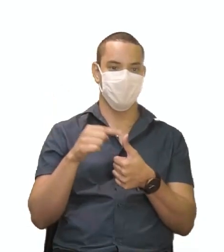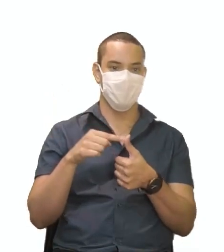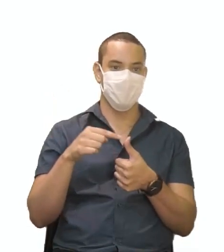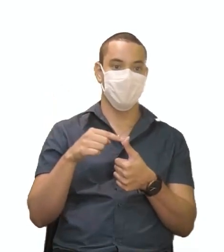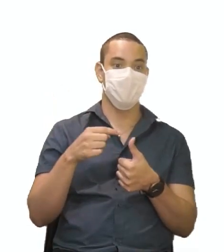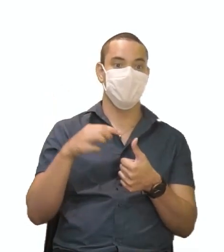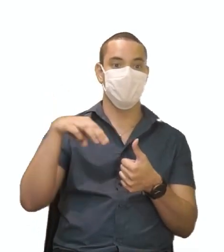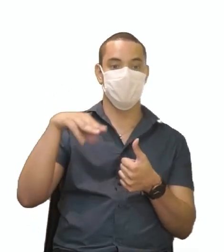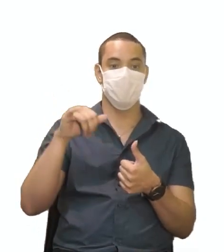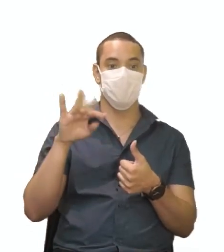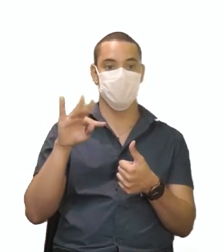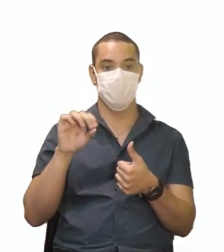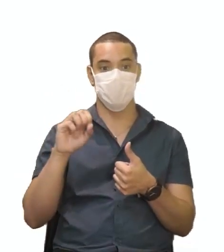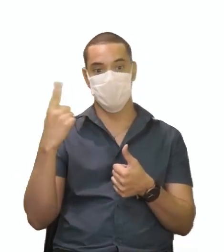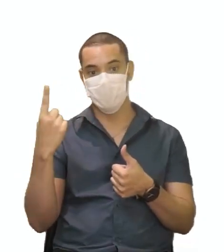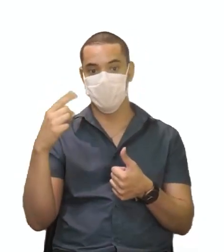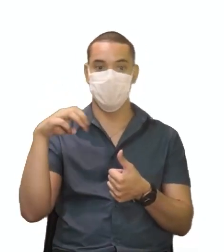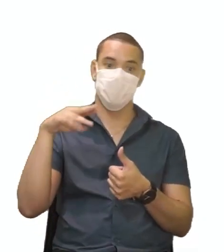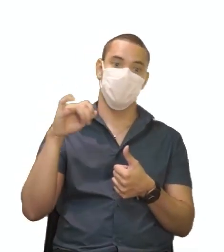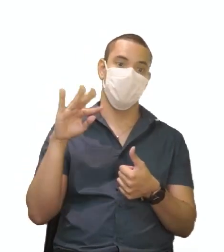mitose 1, mitose 2.